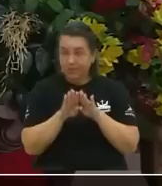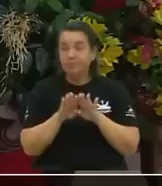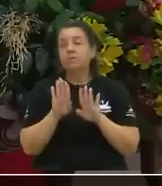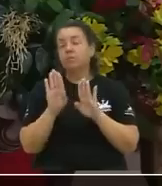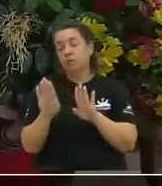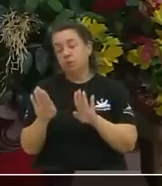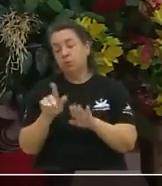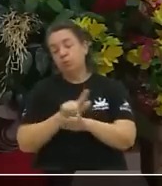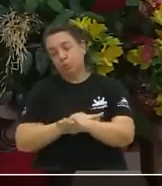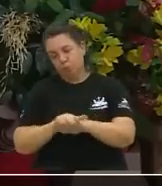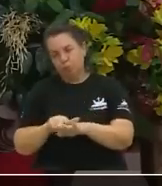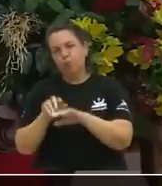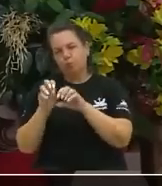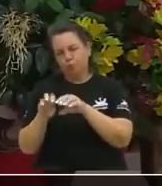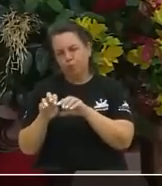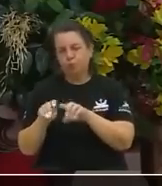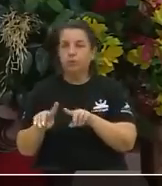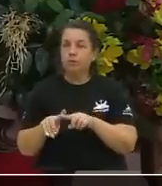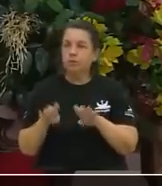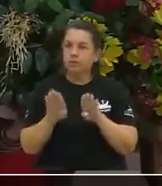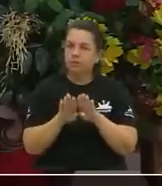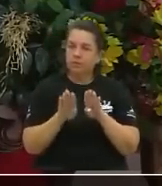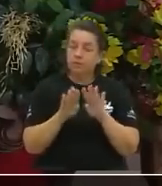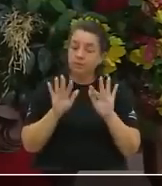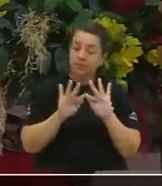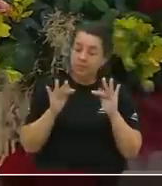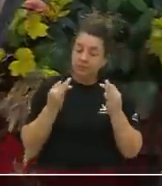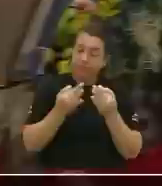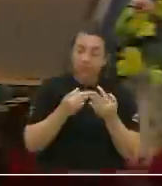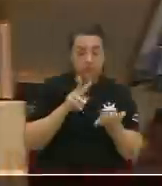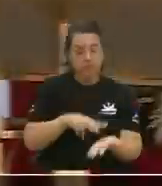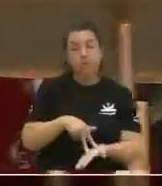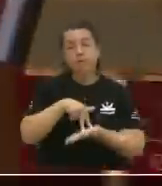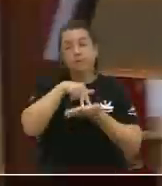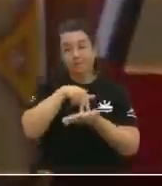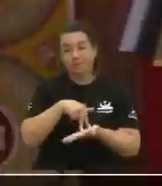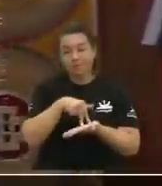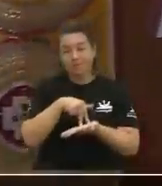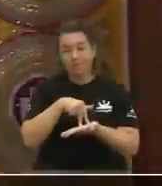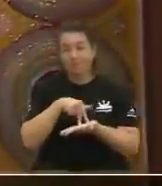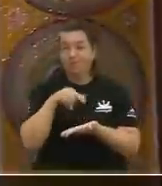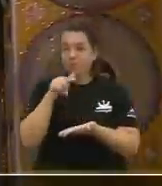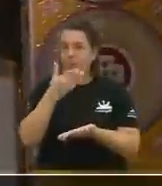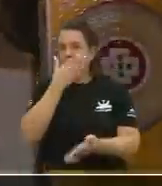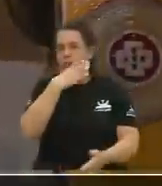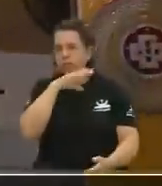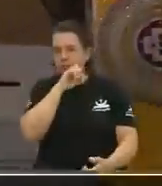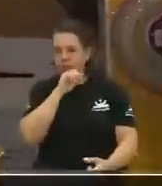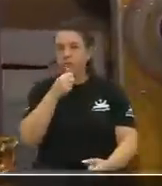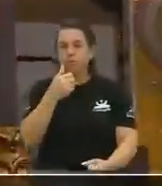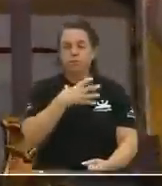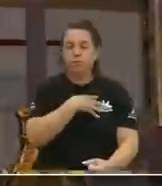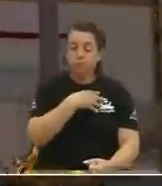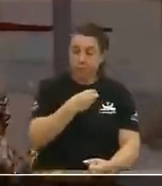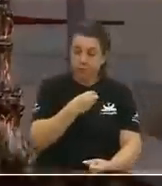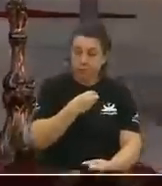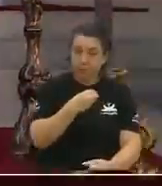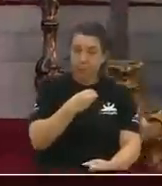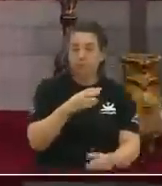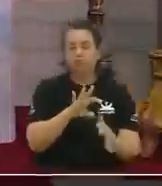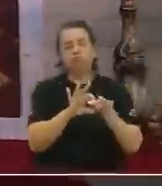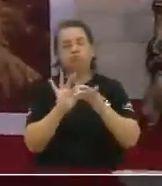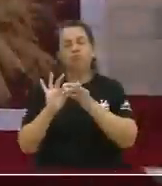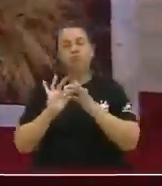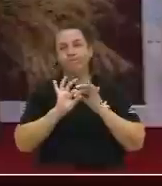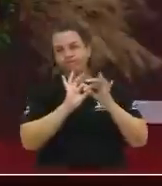educação, mas hoje falo da família, alicerces para os pais, os filhos